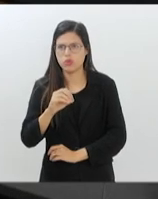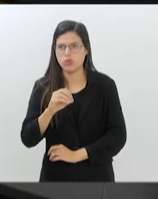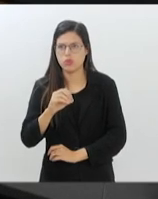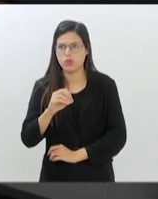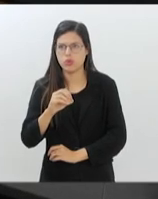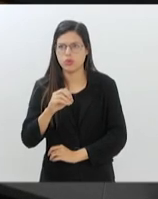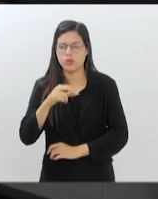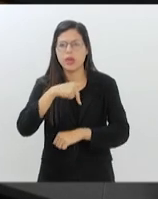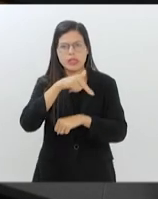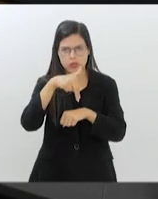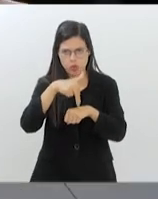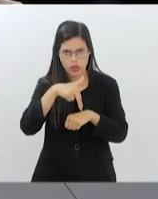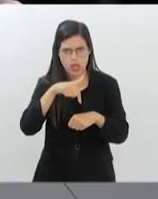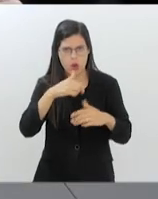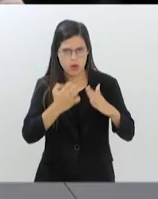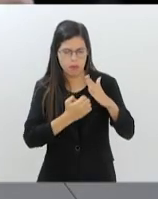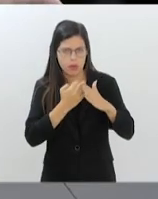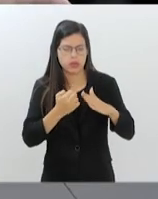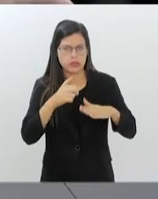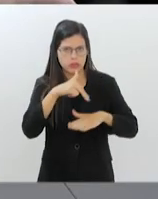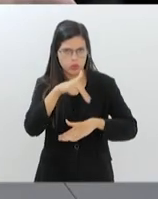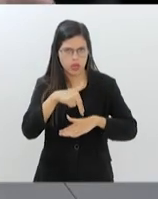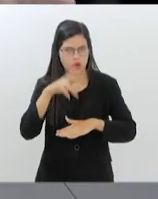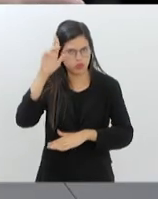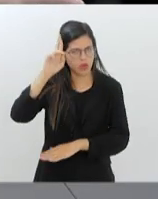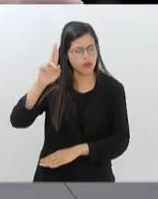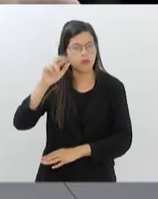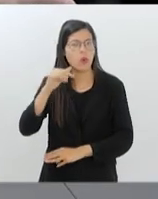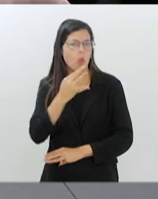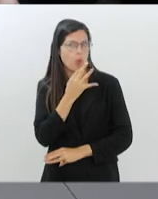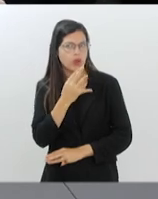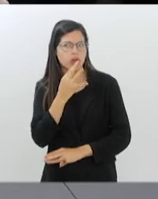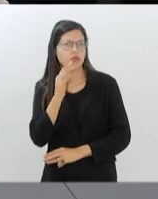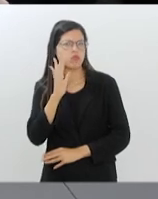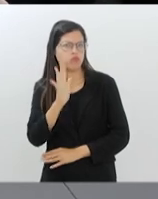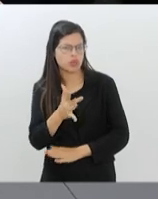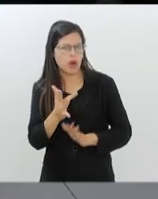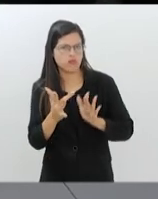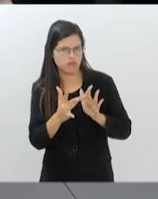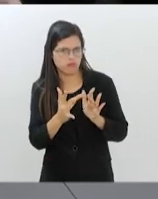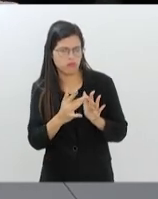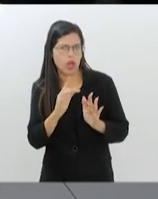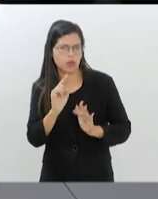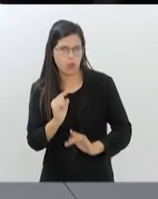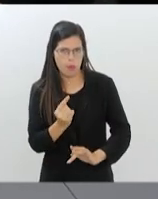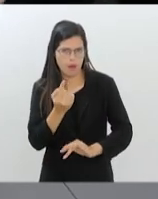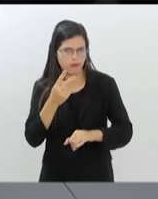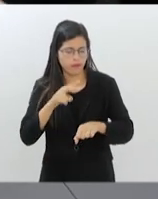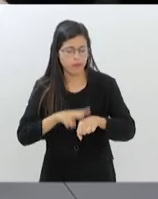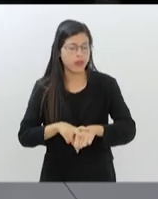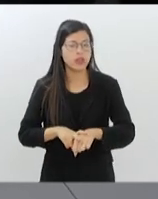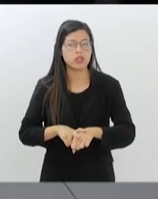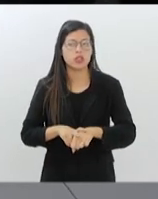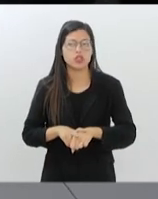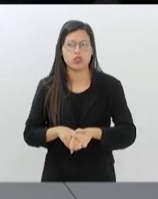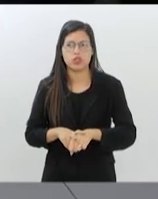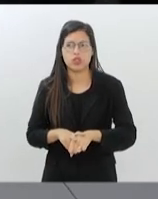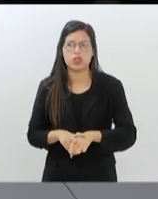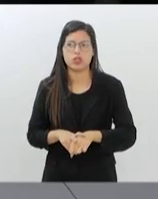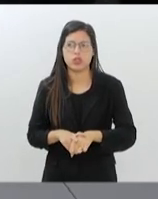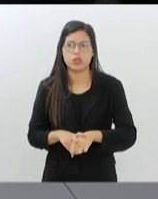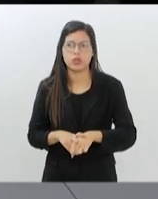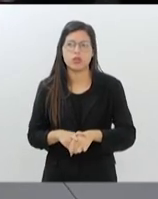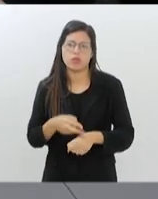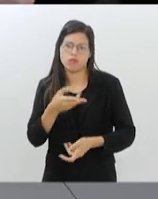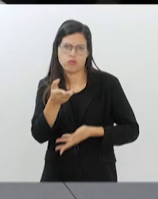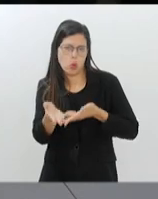Agência Nacional eu conheço estive com ele uma única vez e no nosso fluxo de atendimento lido diariamente